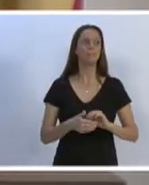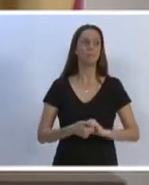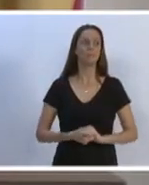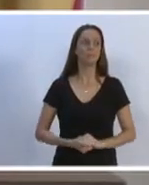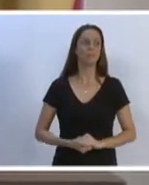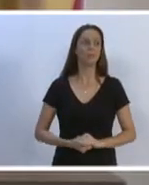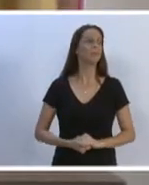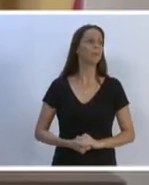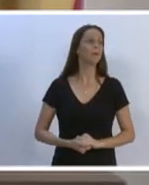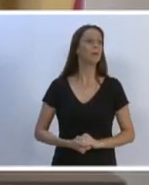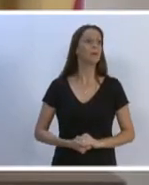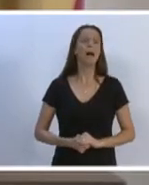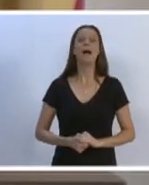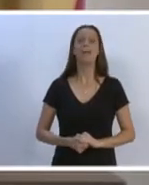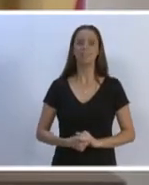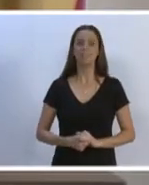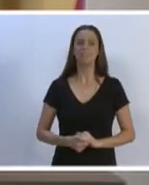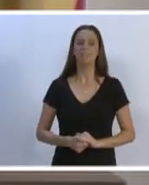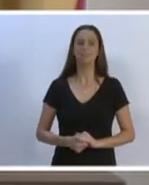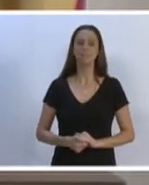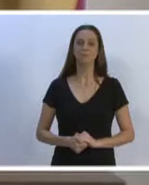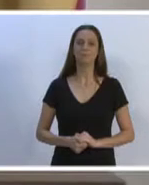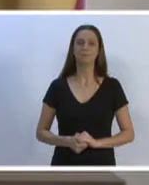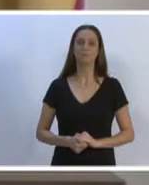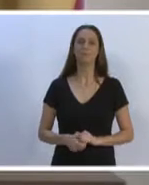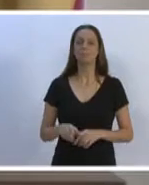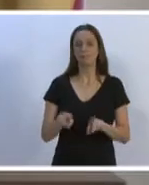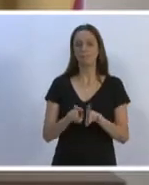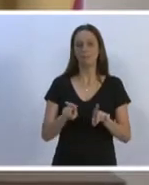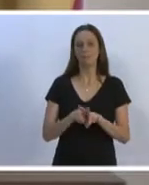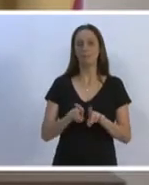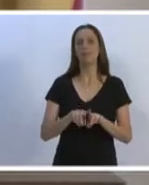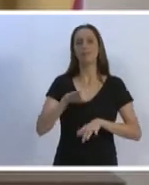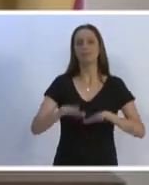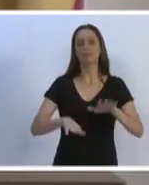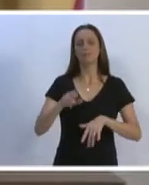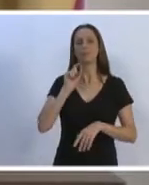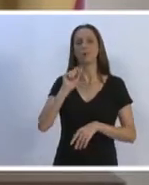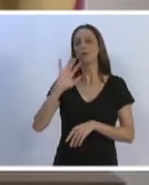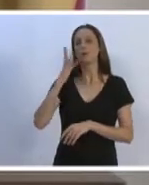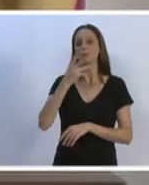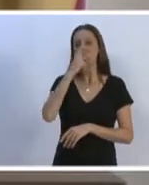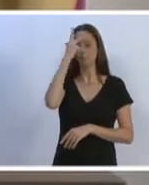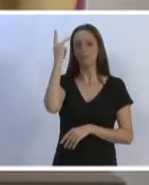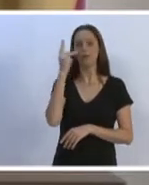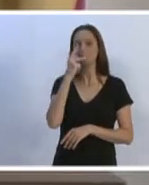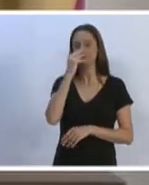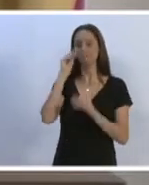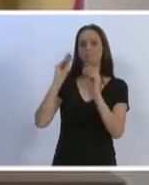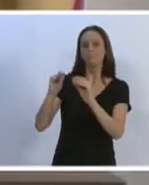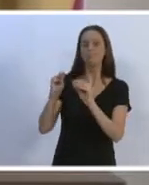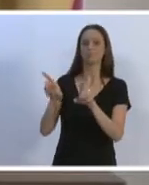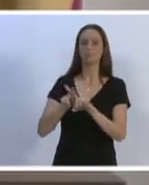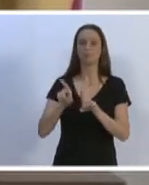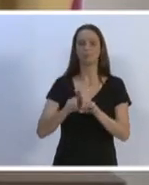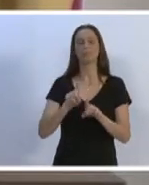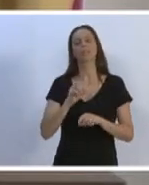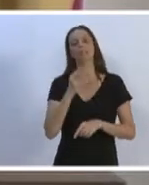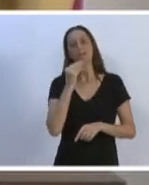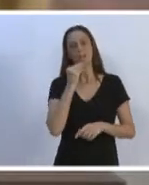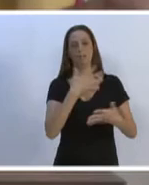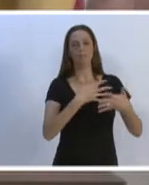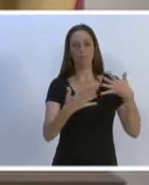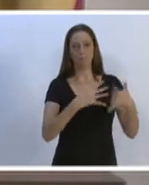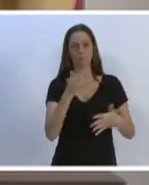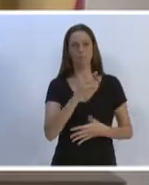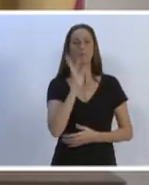em cima dos usuários de transporte público, né, um verdadeiro descaso, que é exemplo do que está sendo feito aí, e que demorou, por sinal, mas enfim, está sendo atendido, se